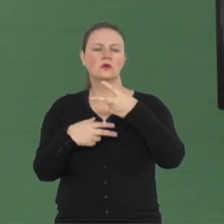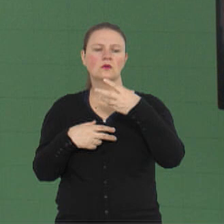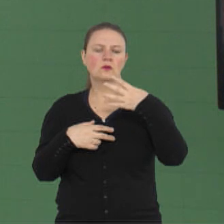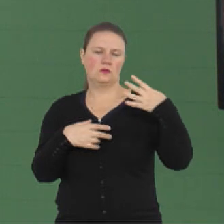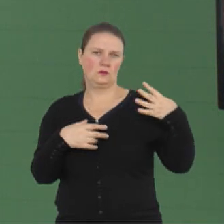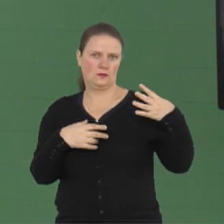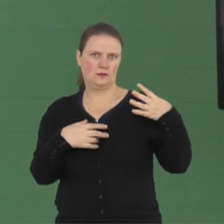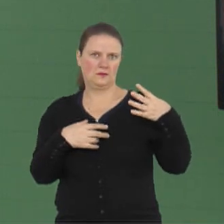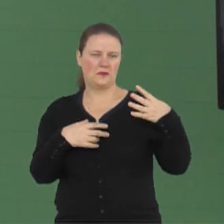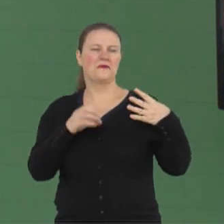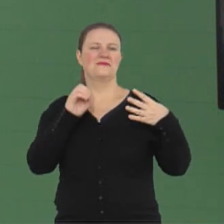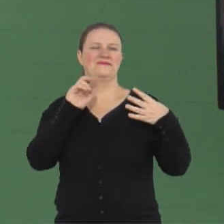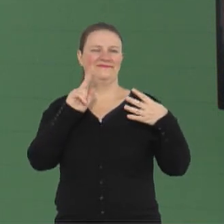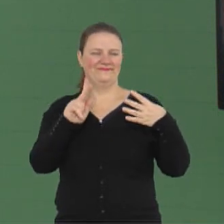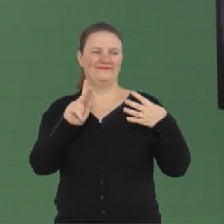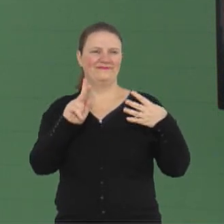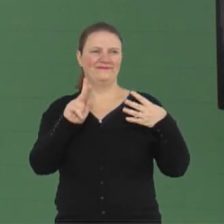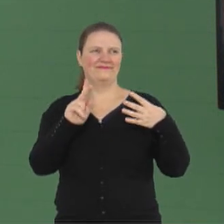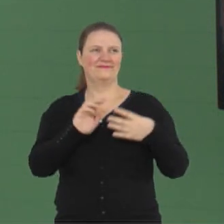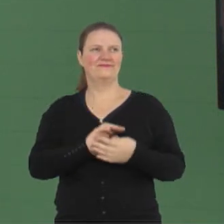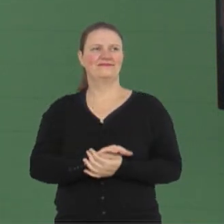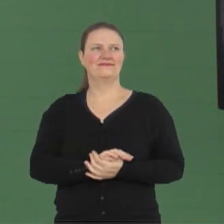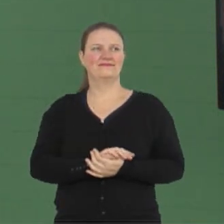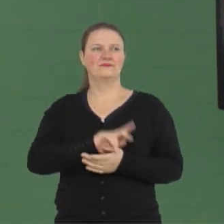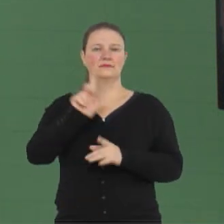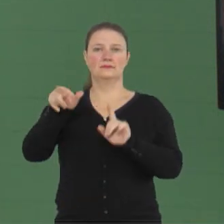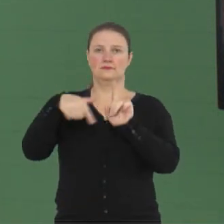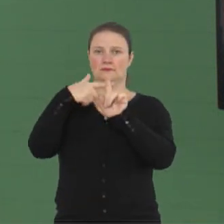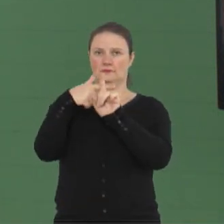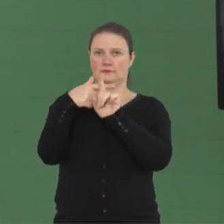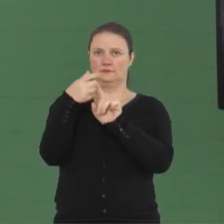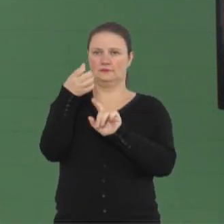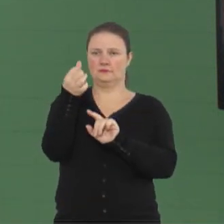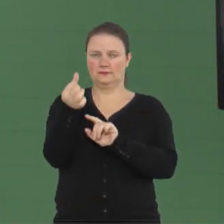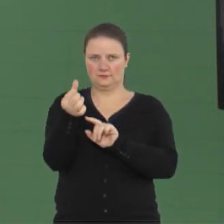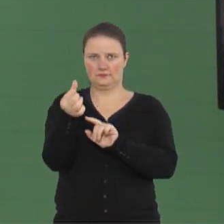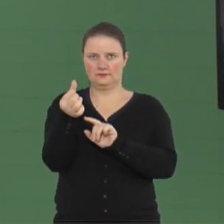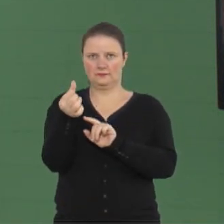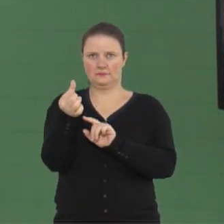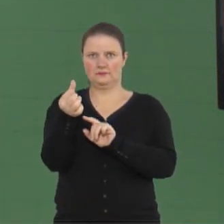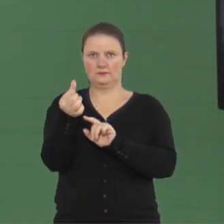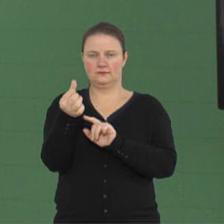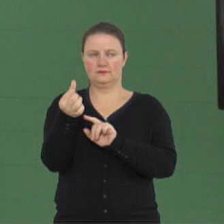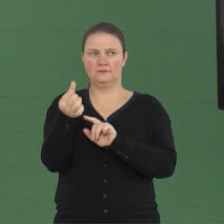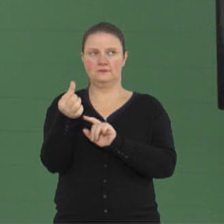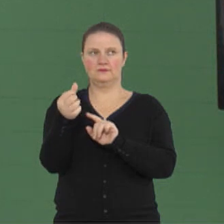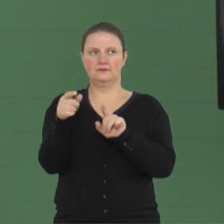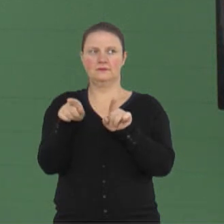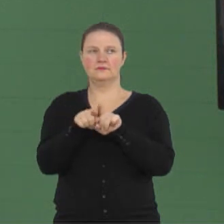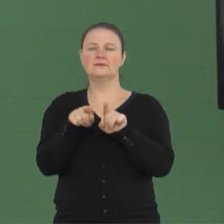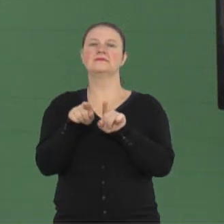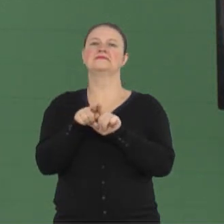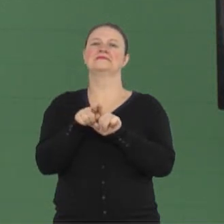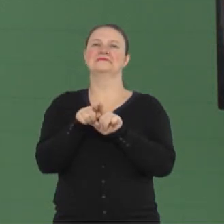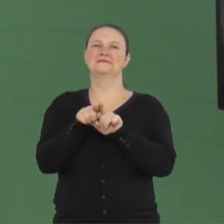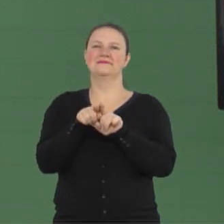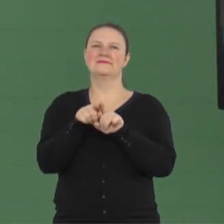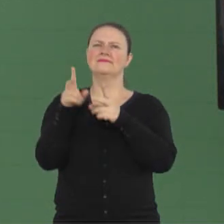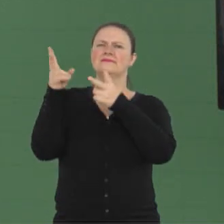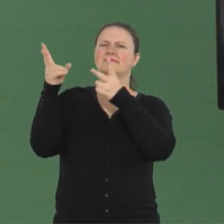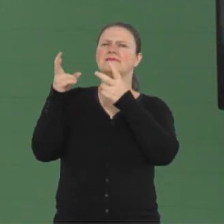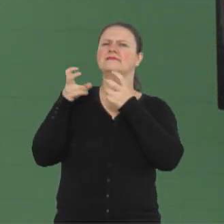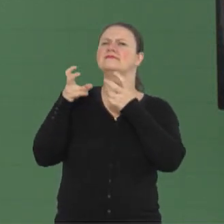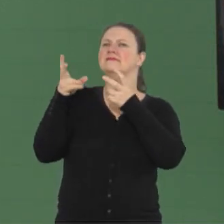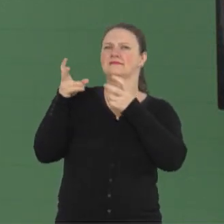24. Muito bem, 24 mais 6. Agora sim,